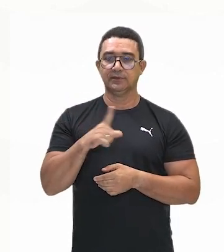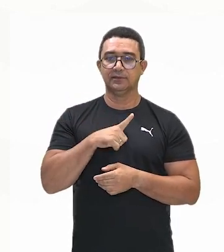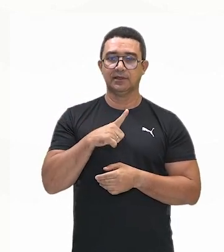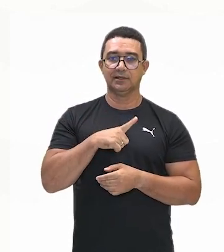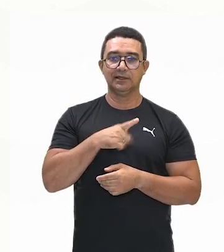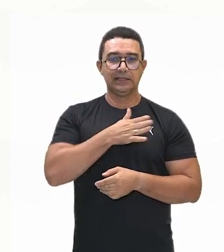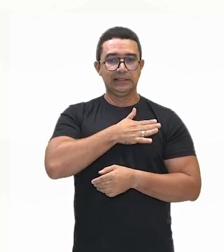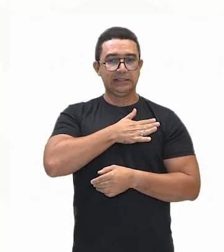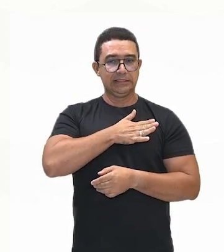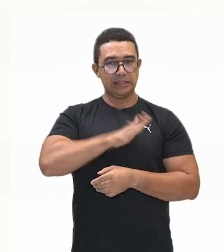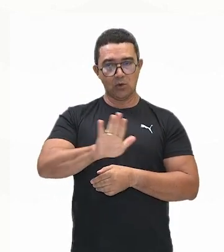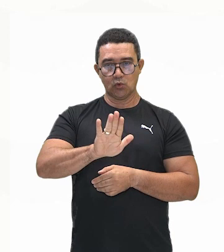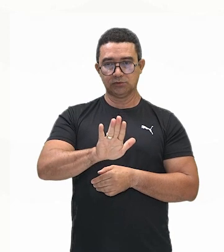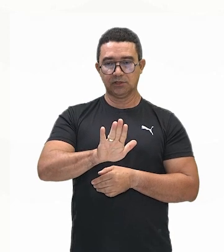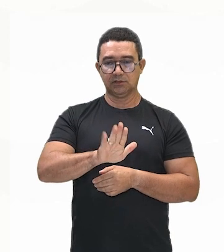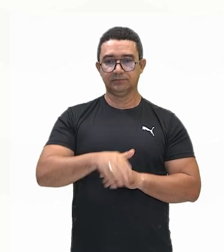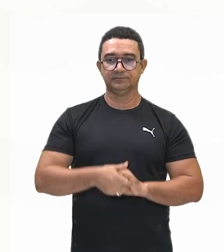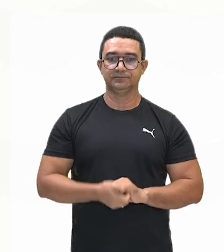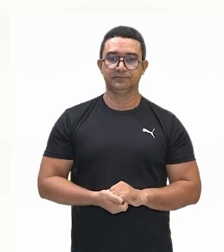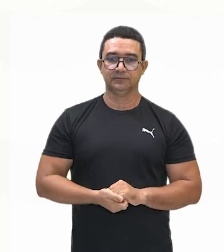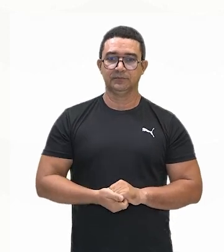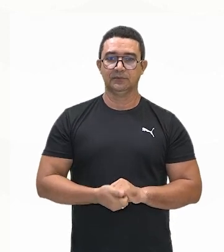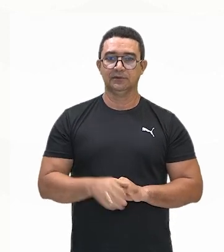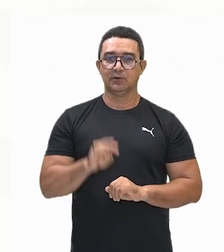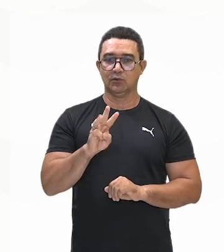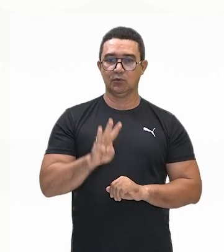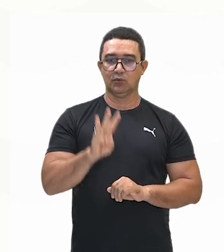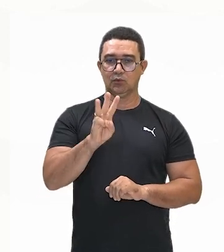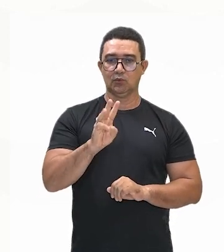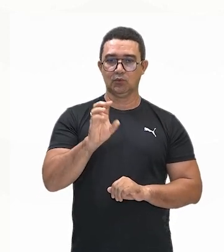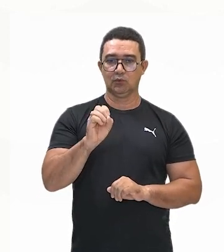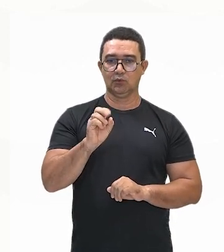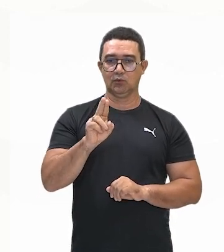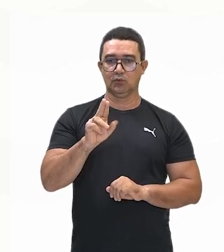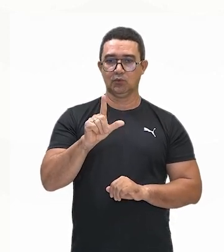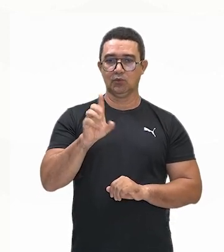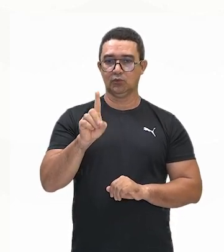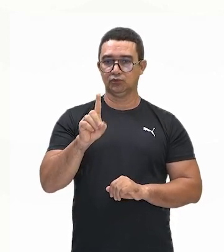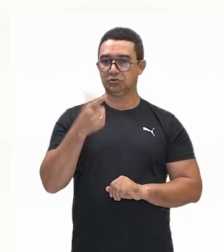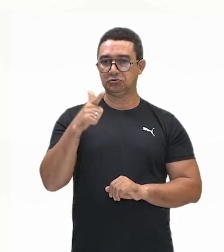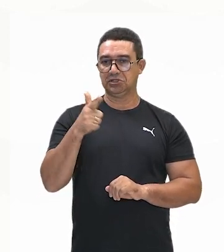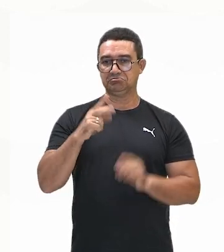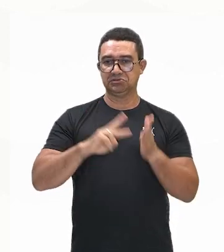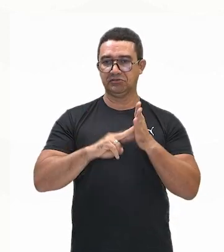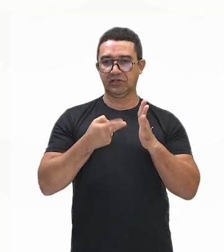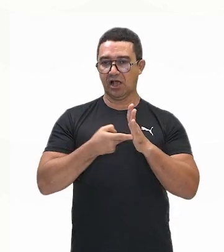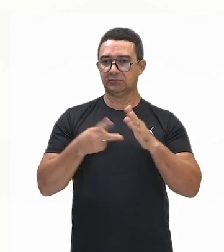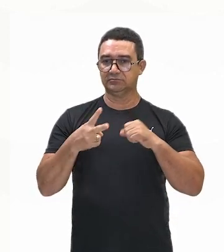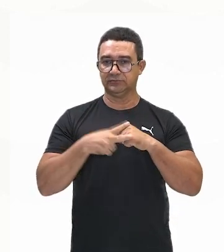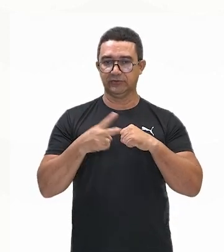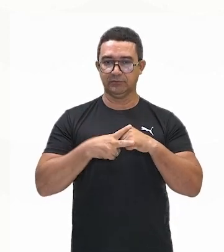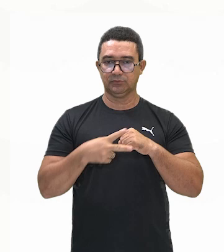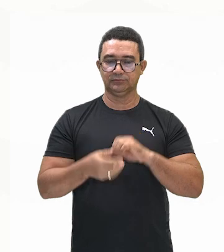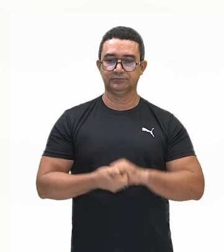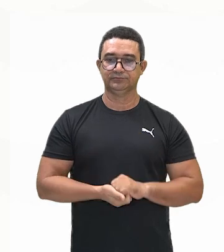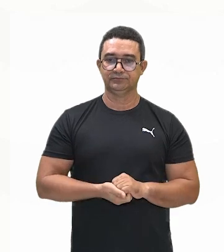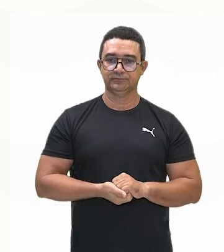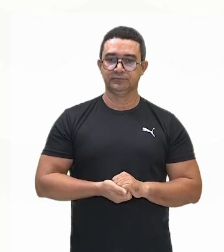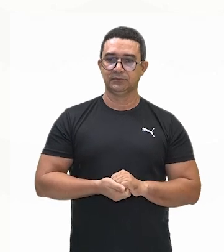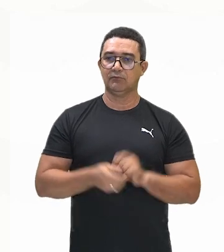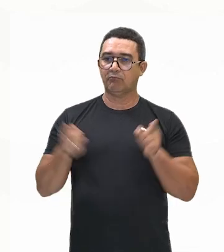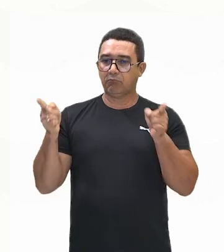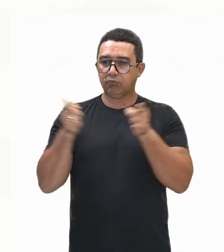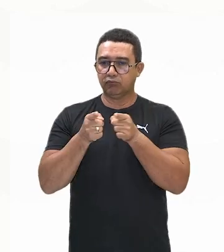teria não gostaria. Mas ele sozinho não tem um significado enquanto verbo, tá? Wouldn't, a sua forma